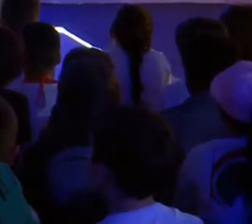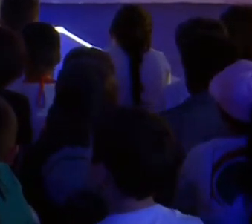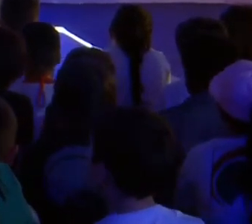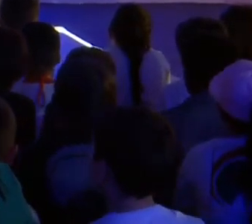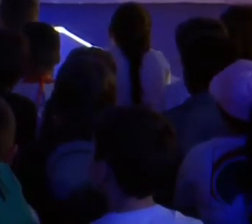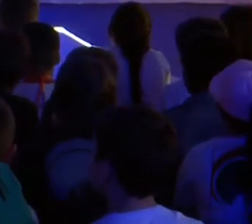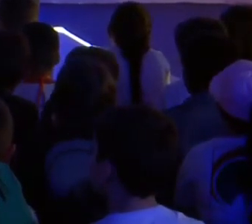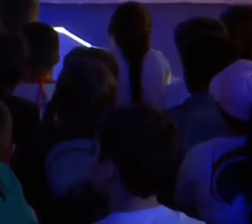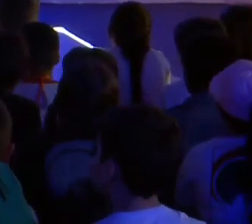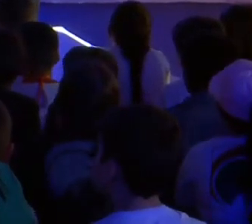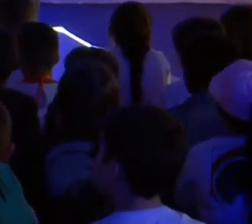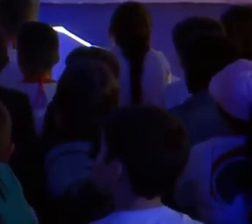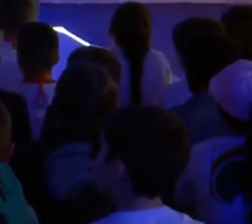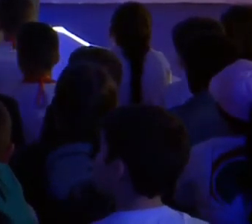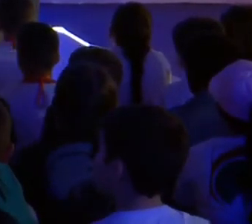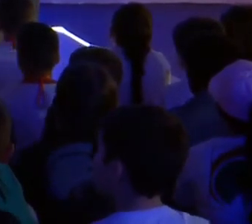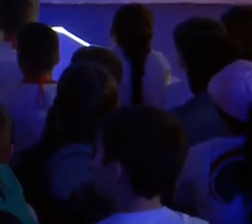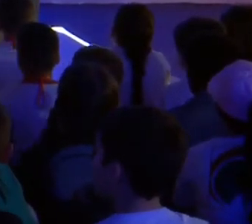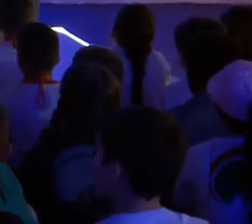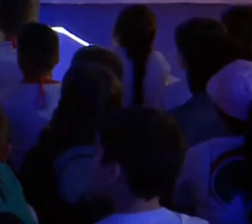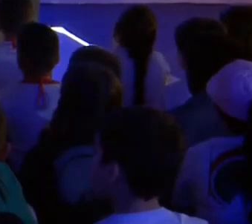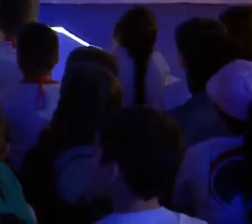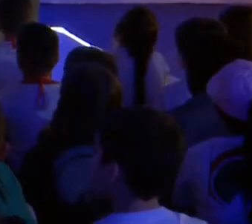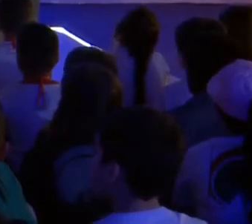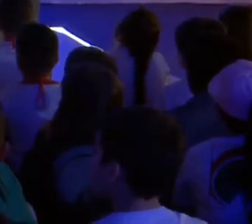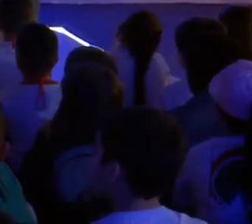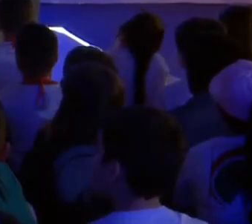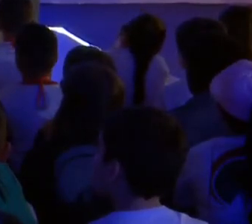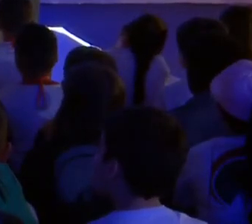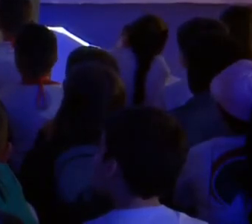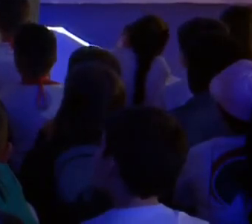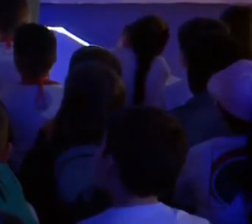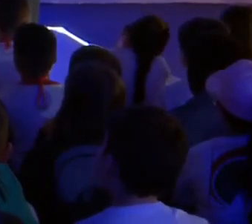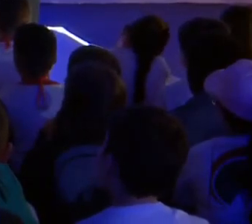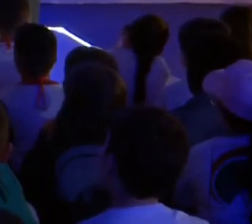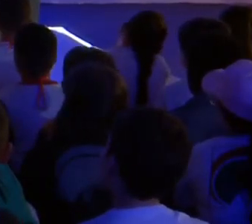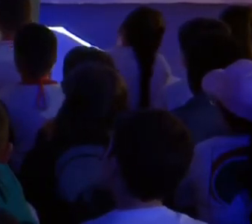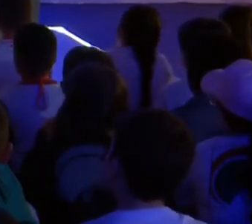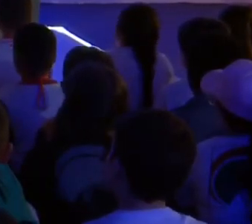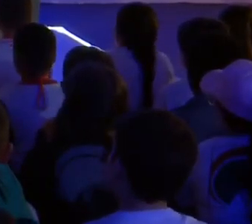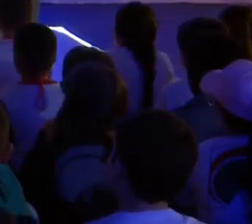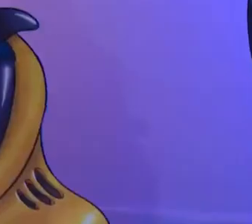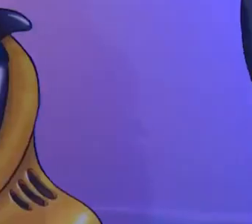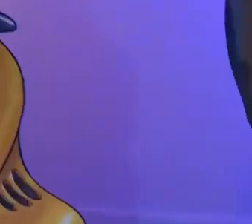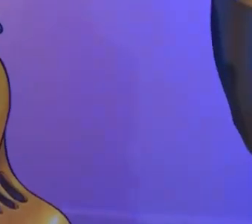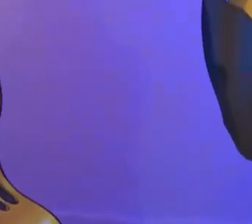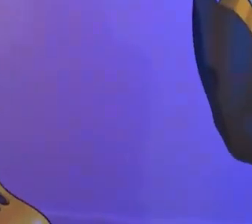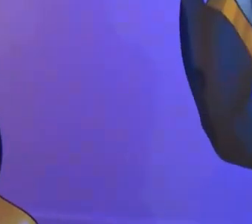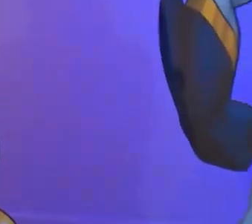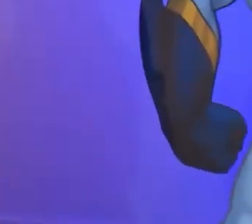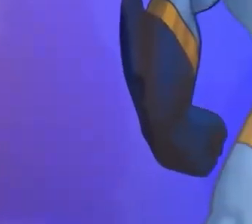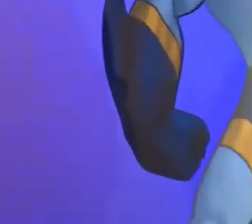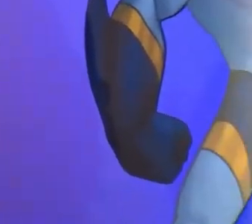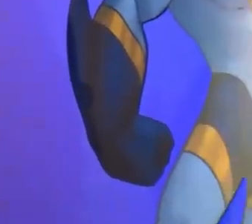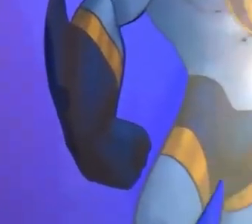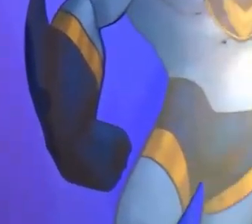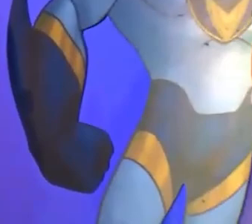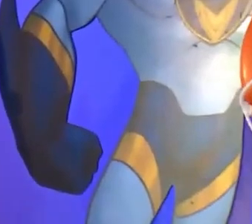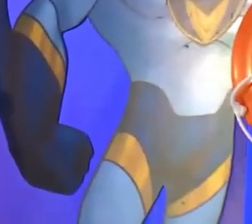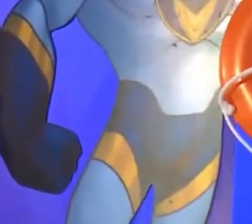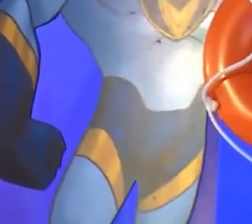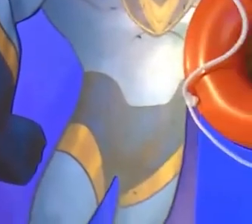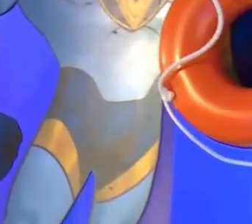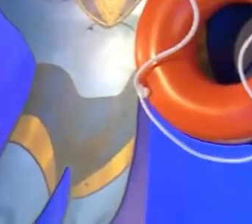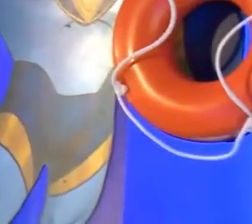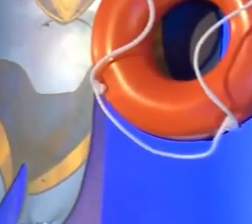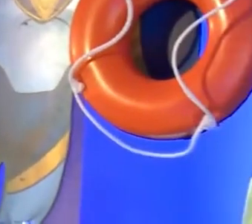e um reino que aqui está na profundidade dos mares. Então, vocês vão